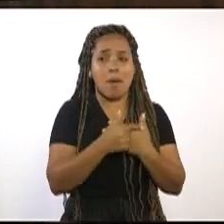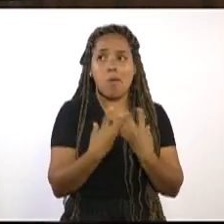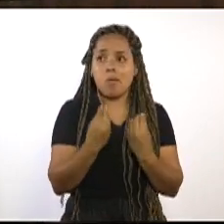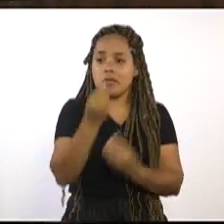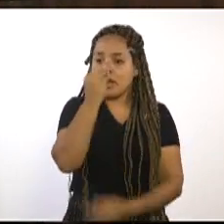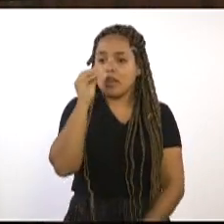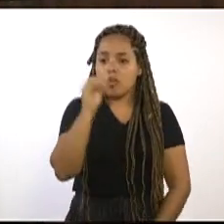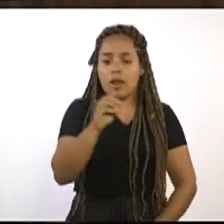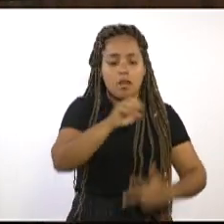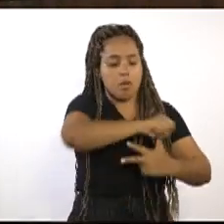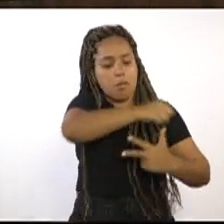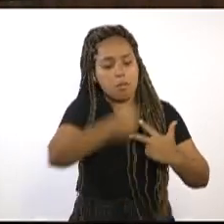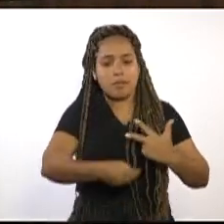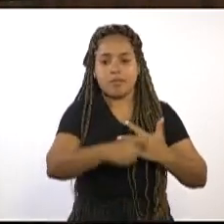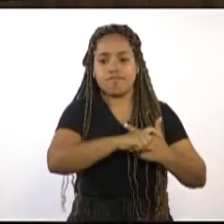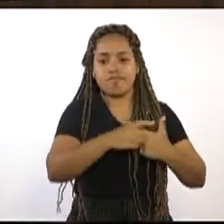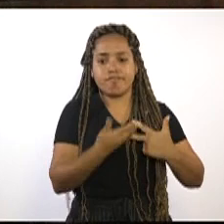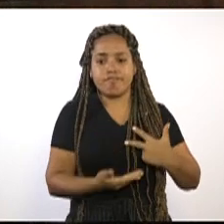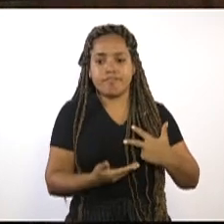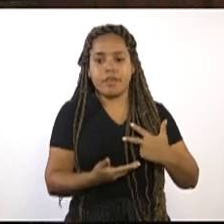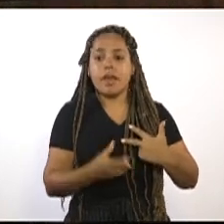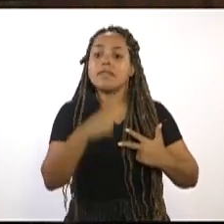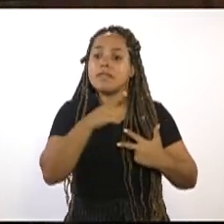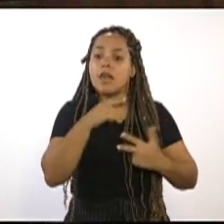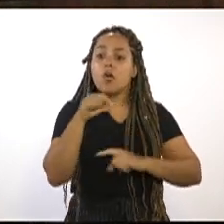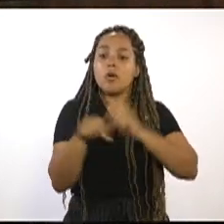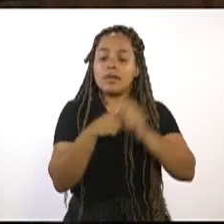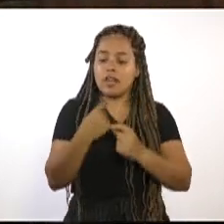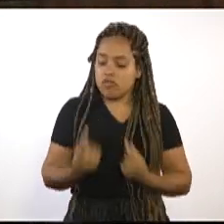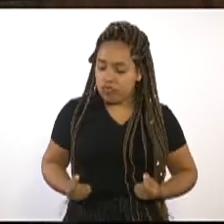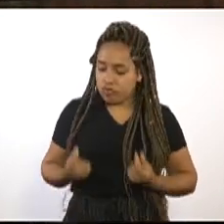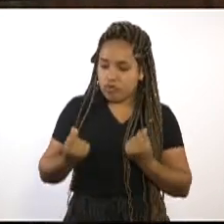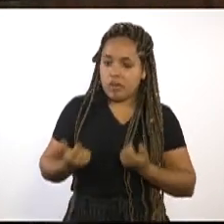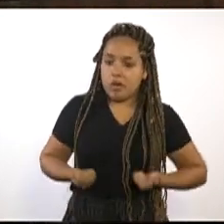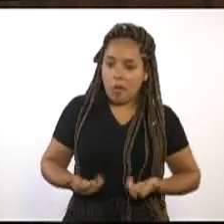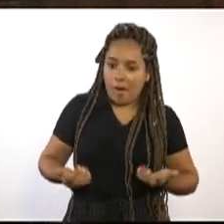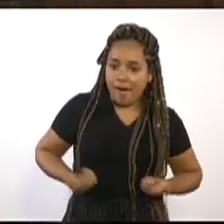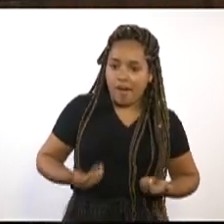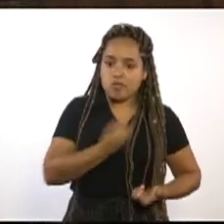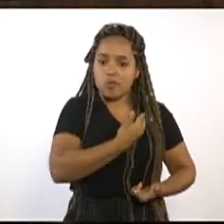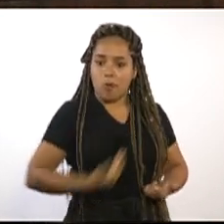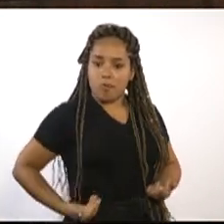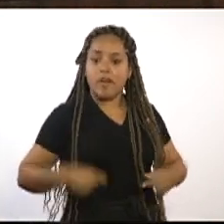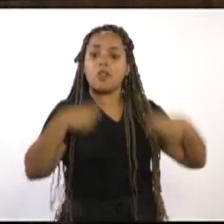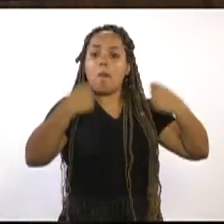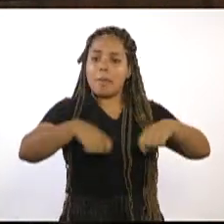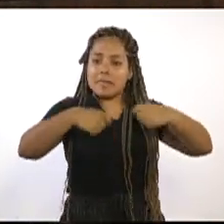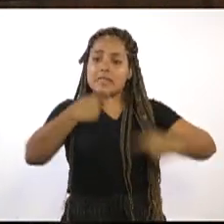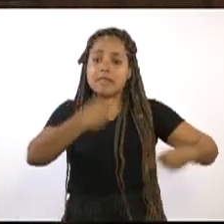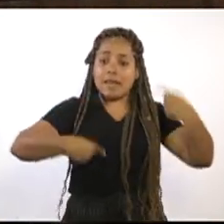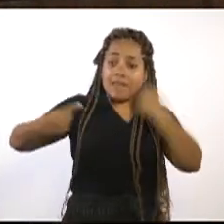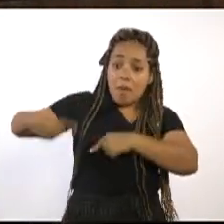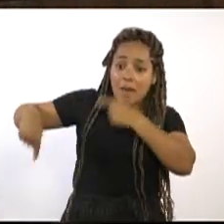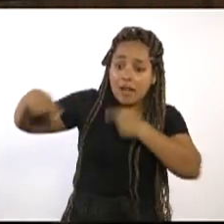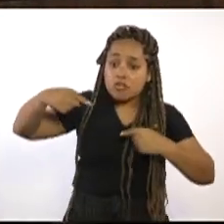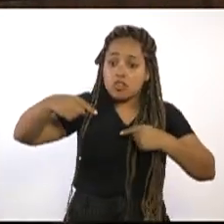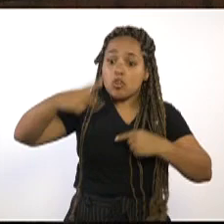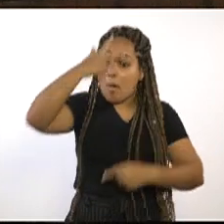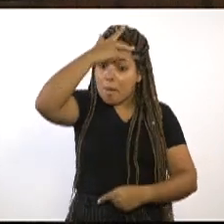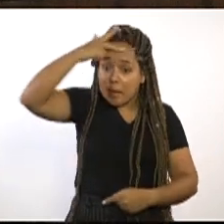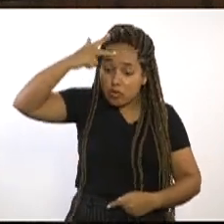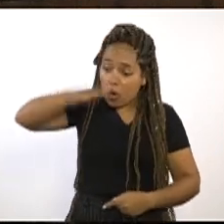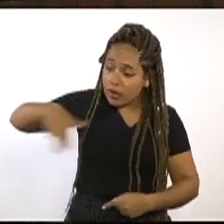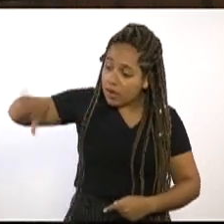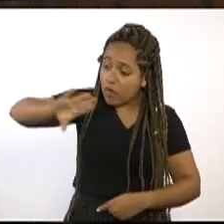pelo Poder Executivo. Os gastos do governo têm que ser debatidos e pensados pelos que foram eleitos para isso,